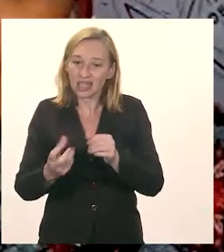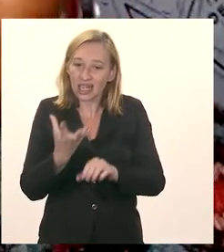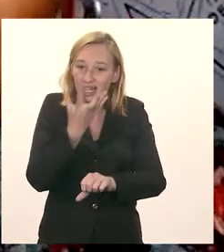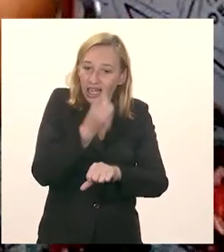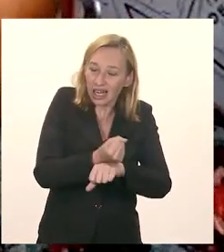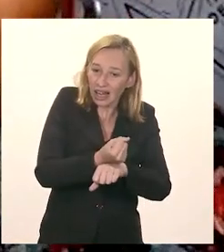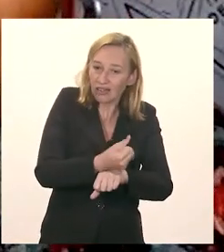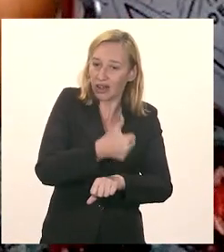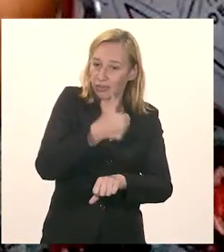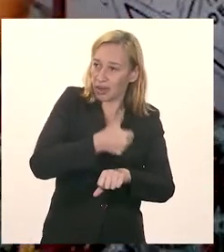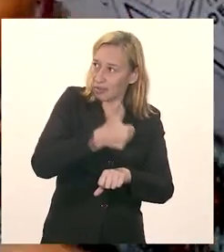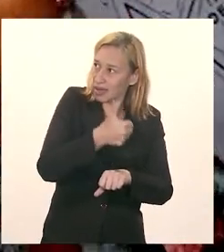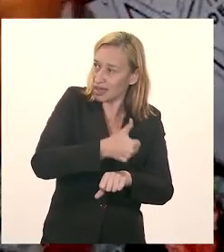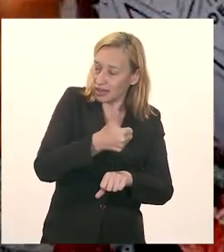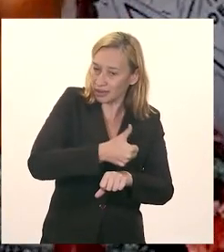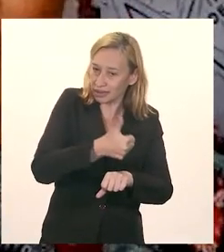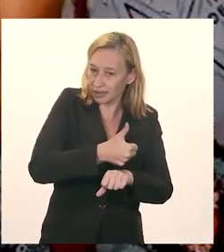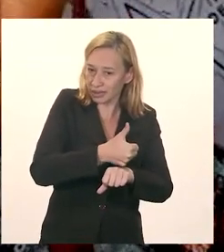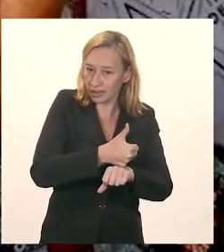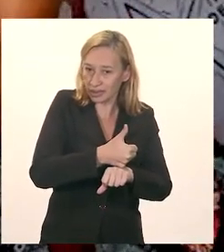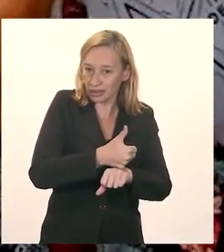ele grava primeiro